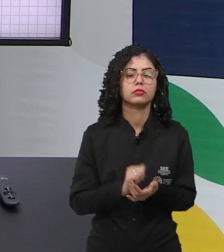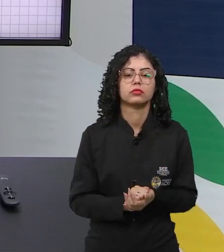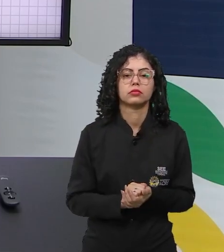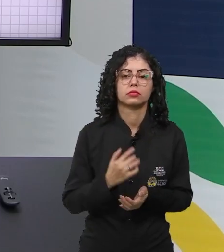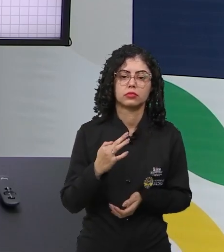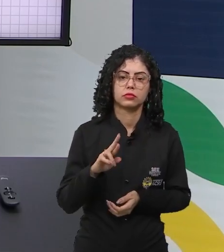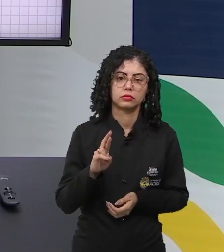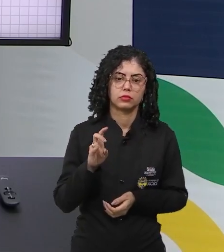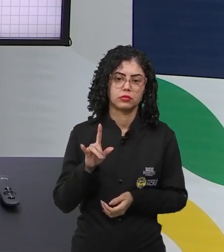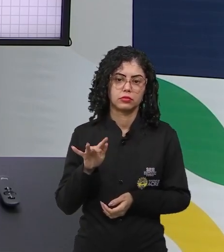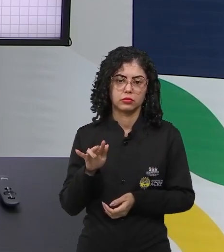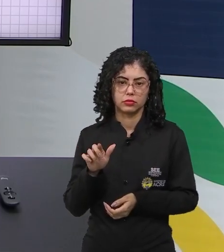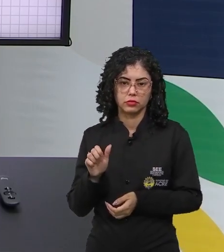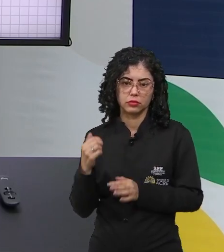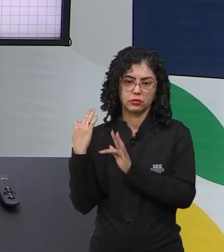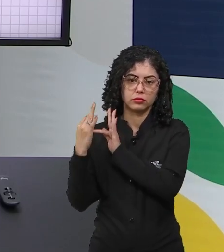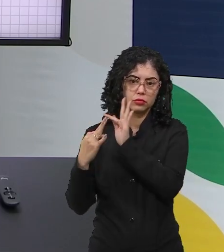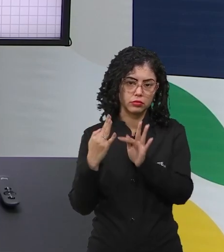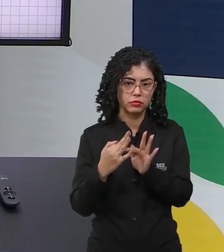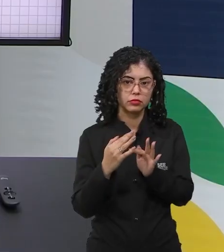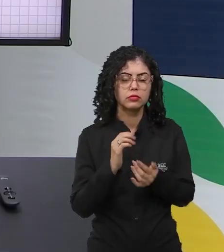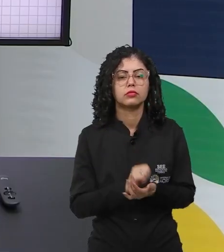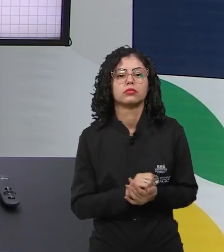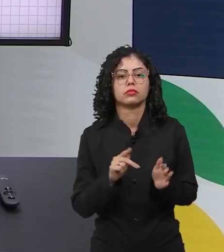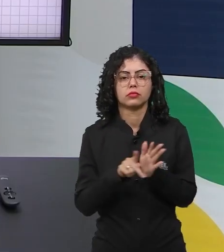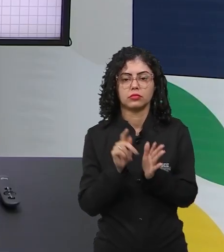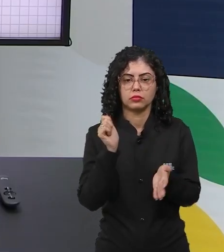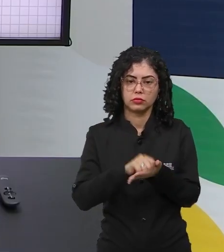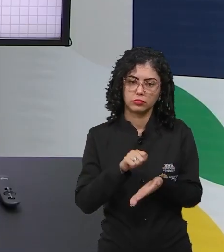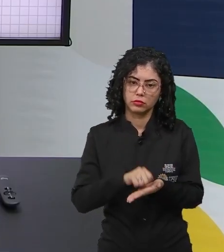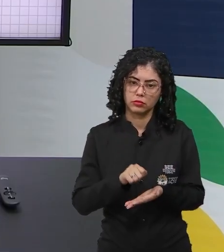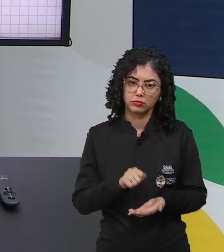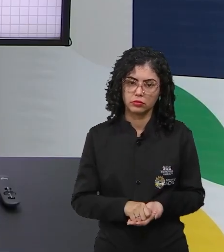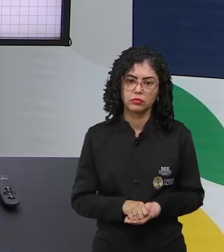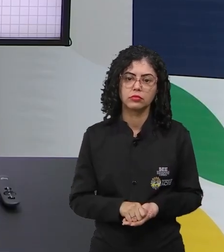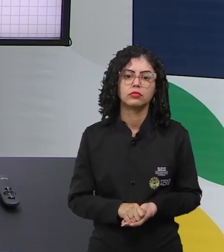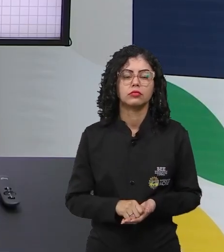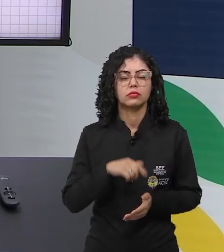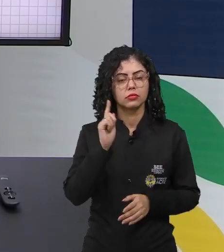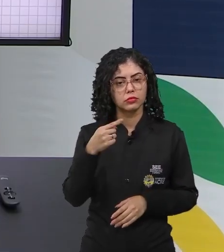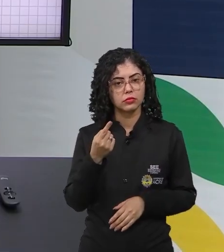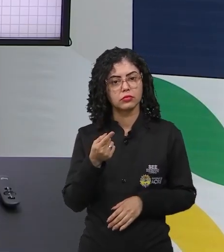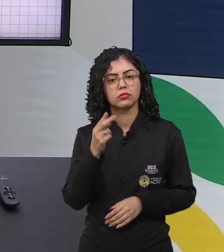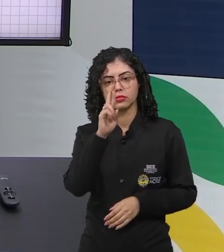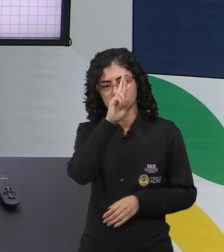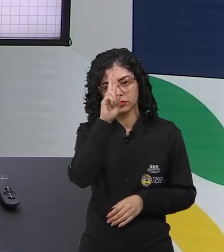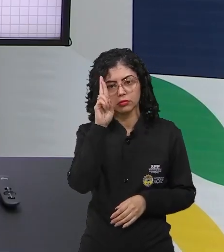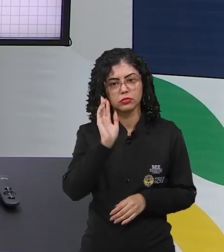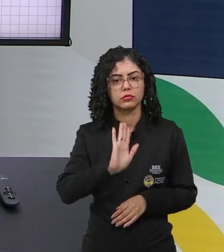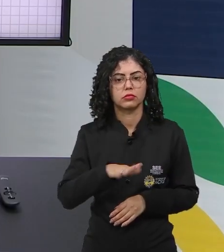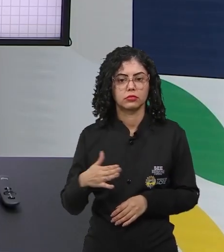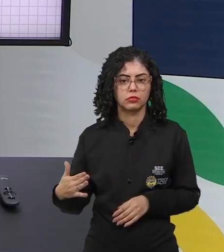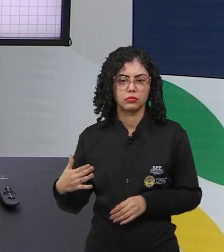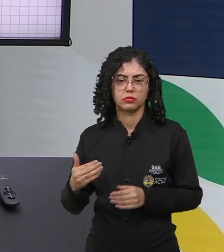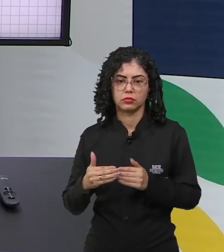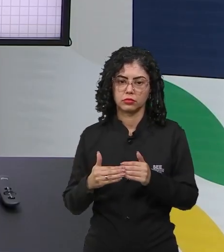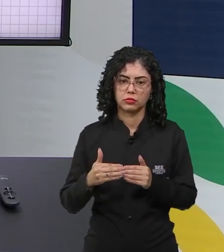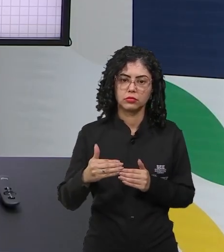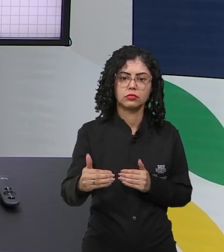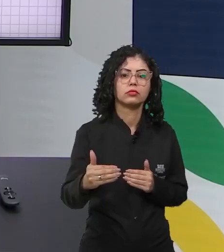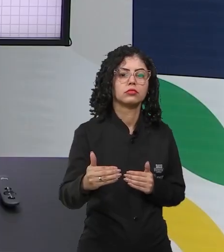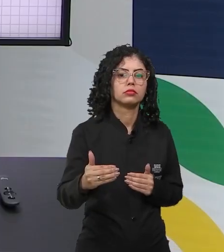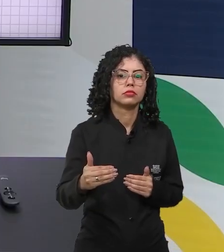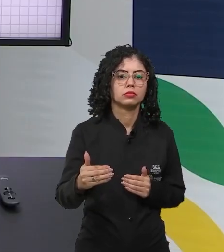fábula? Então essa é a pessoa responsável por escrever ali aquela história. Mas quando você avança